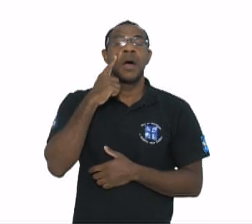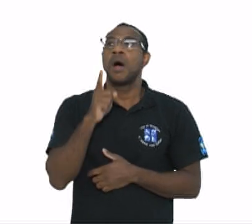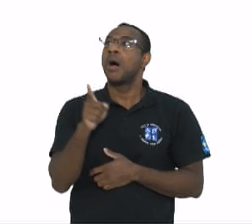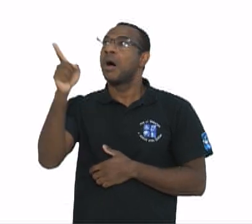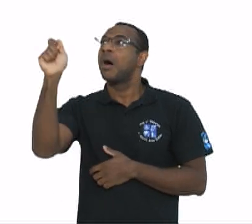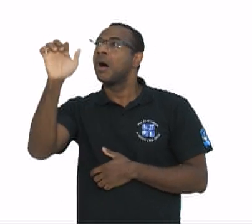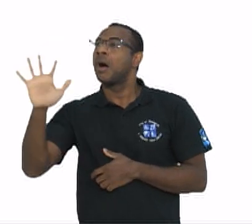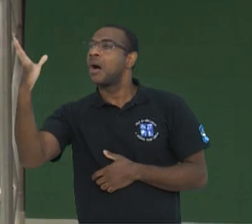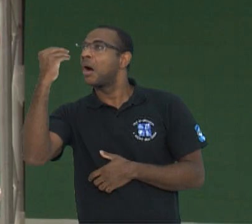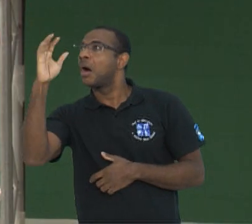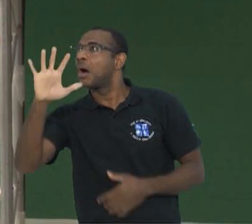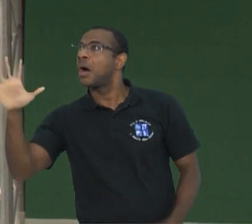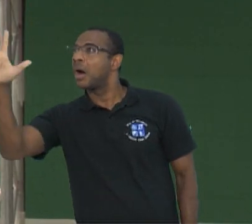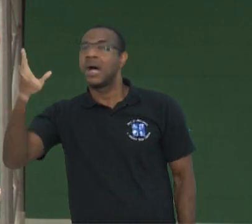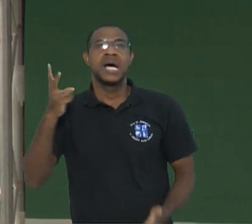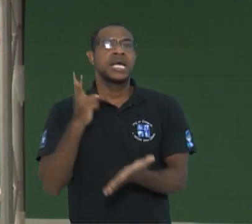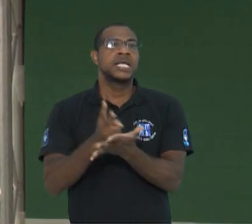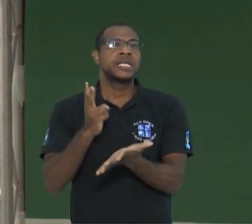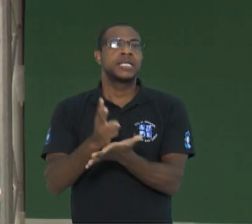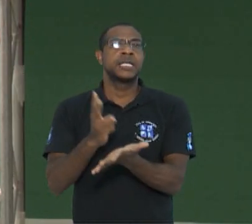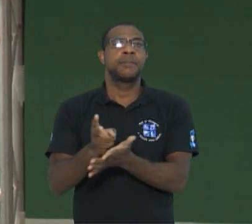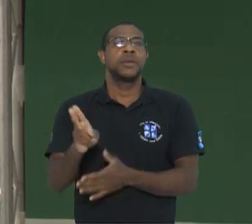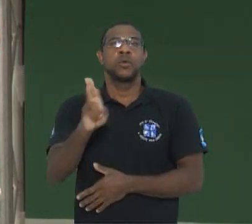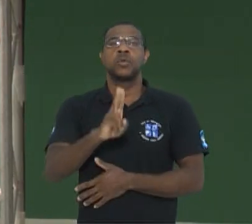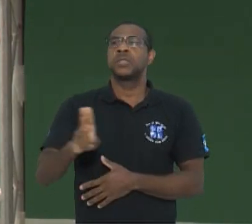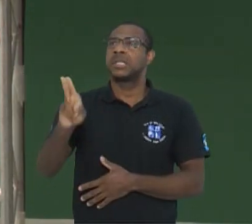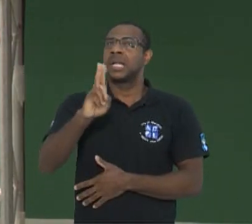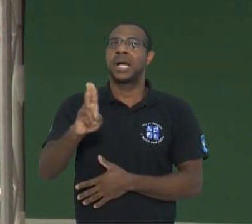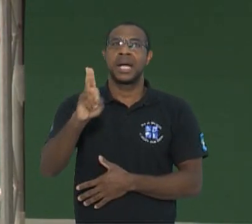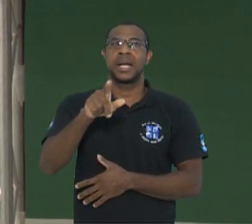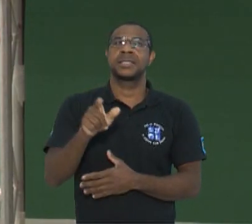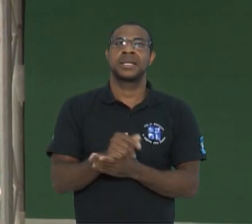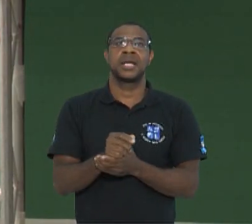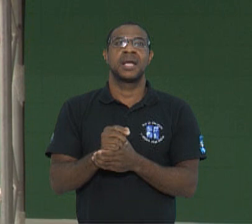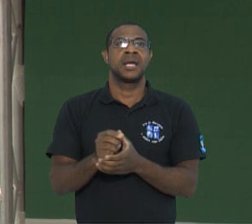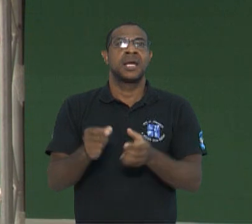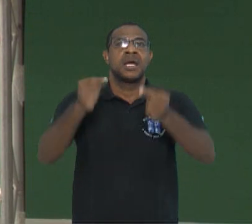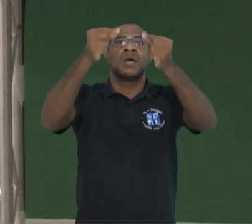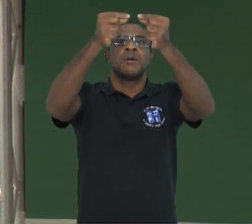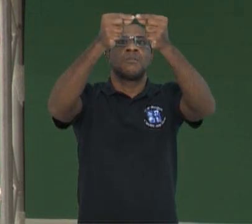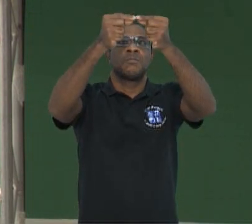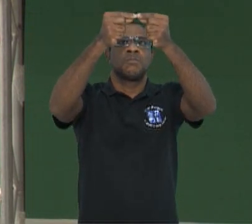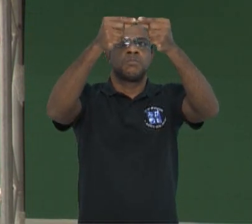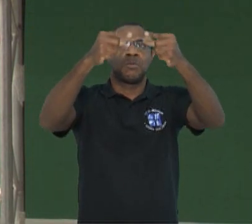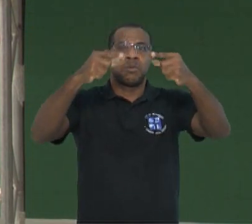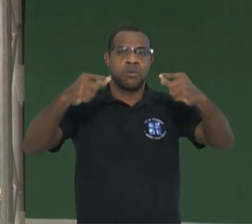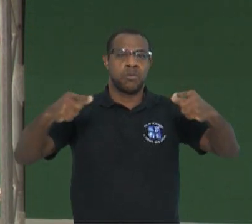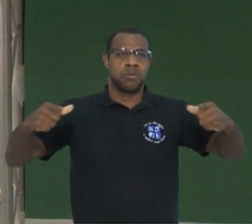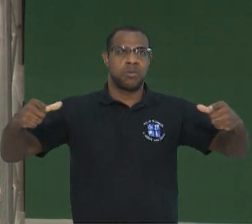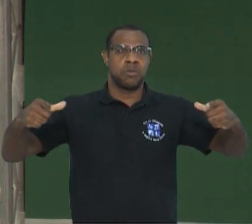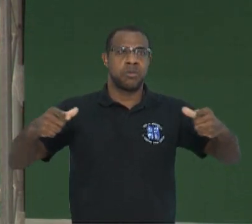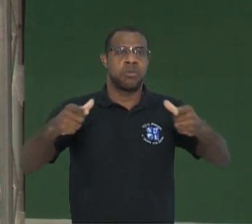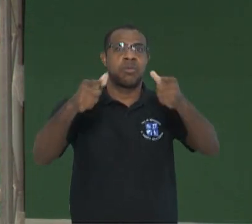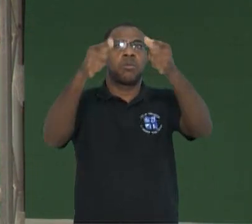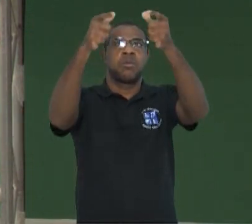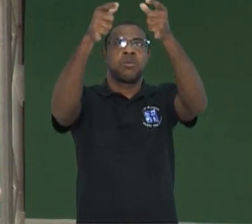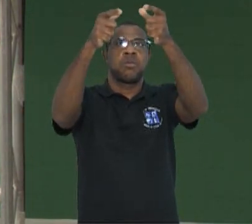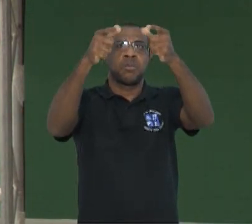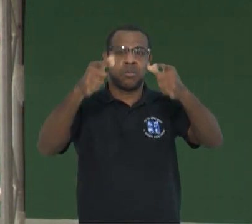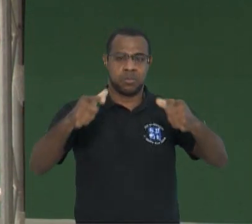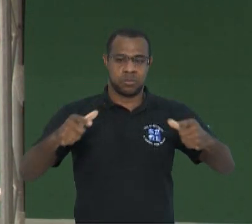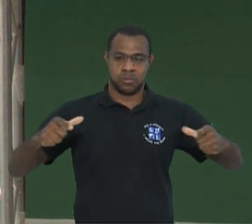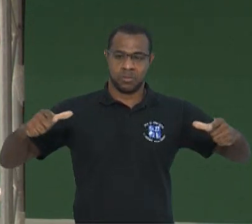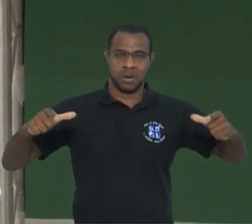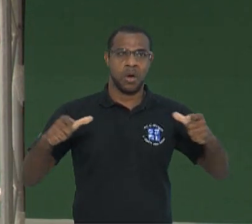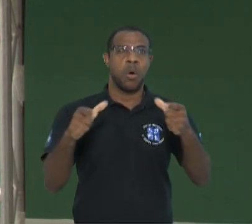ela é bem utilizada nas torres de refrigeração de usinas nucleares. Gente, os elementos nucleares, eu não vou entrar